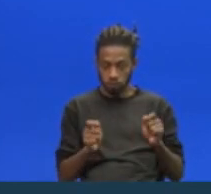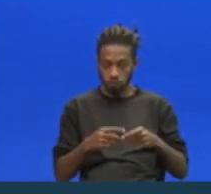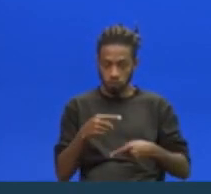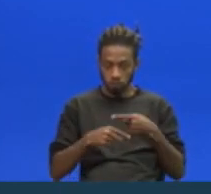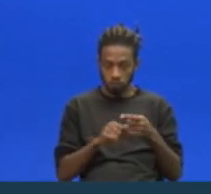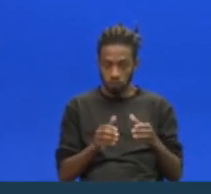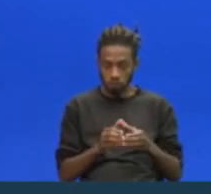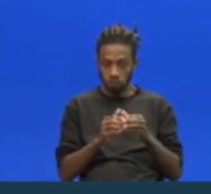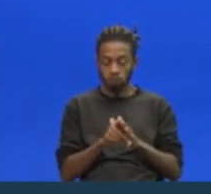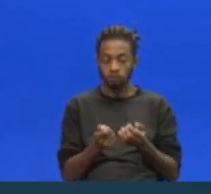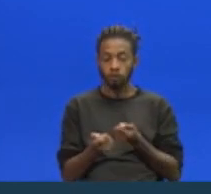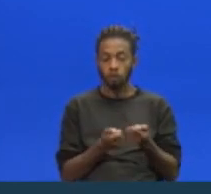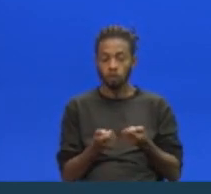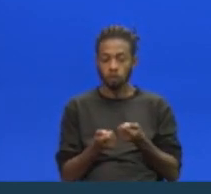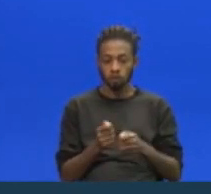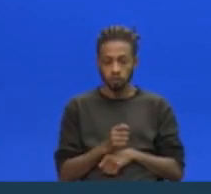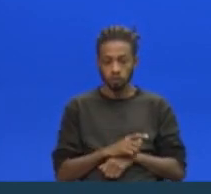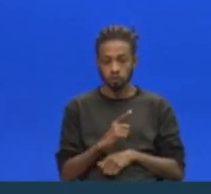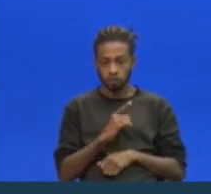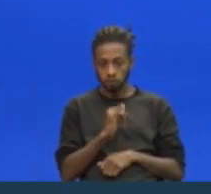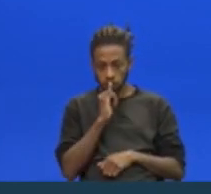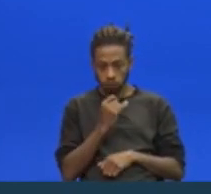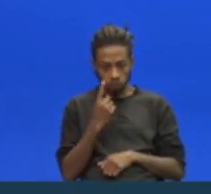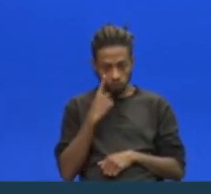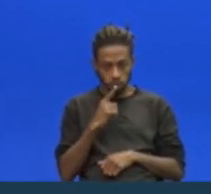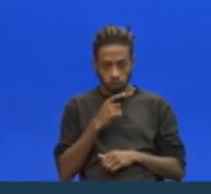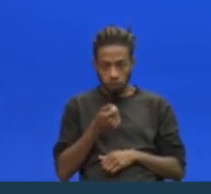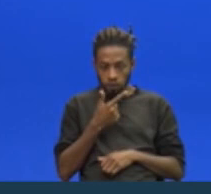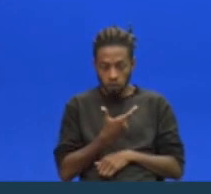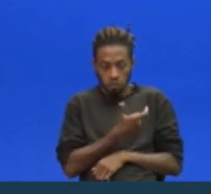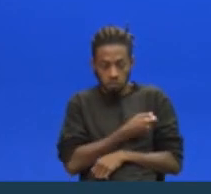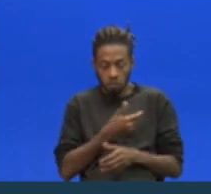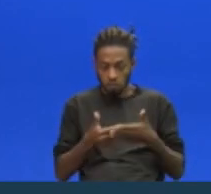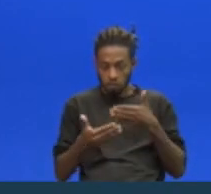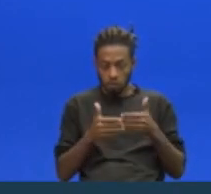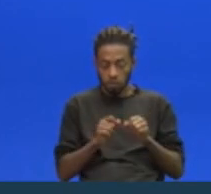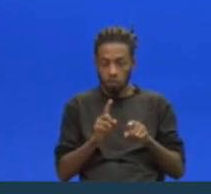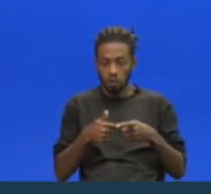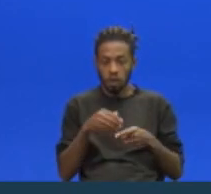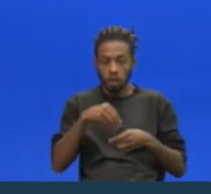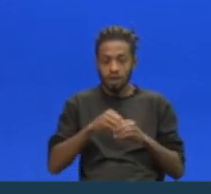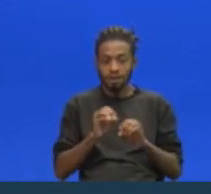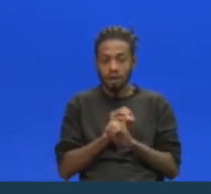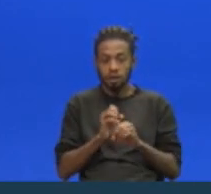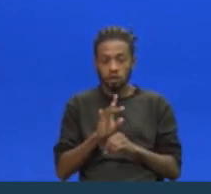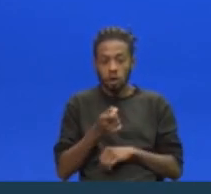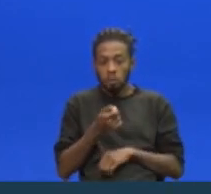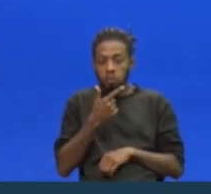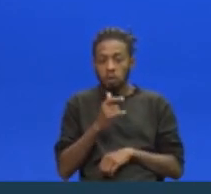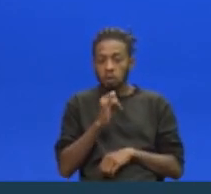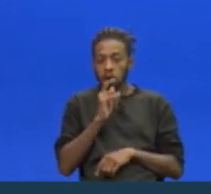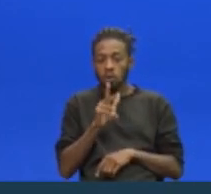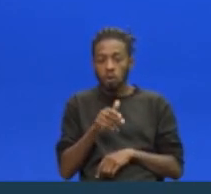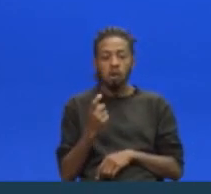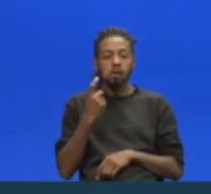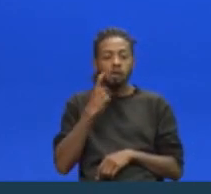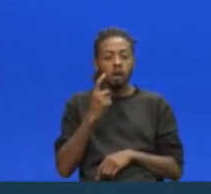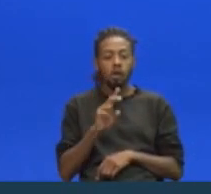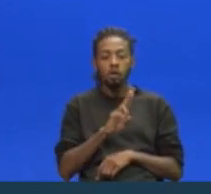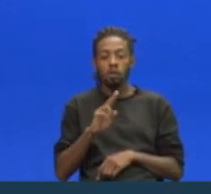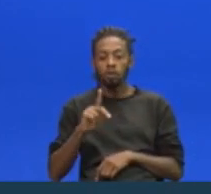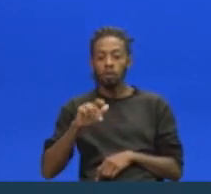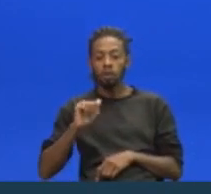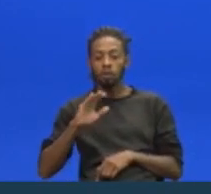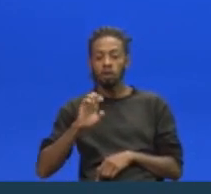o grupo controle, que irá receber uma substância sem princípio ativo, que nós chamamos frequentemente, por exemplo, de placebo. Então,